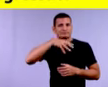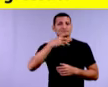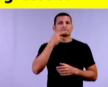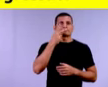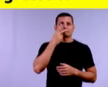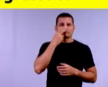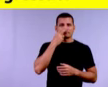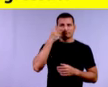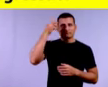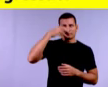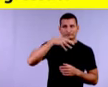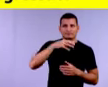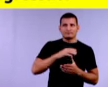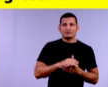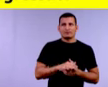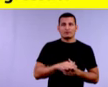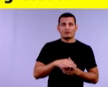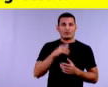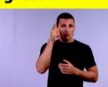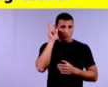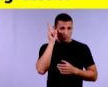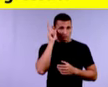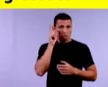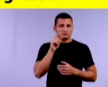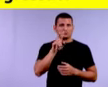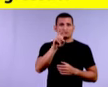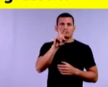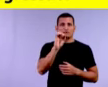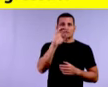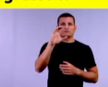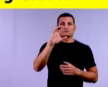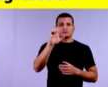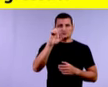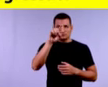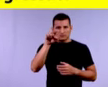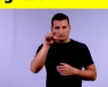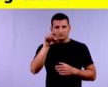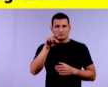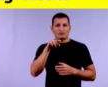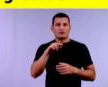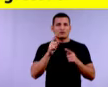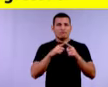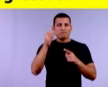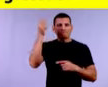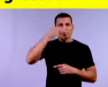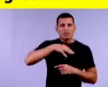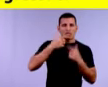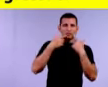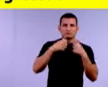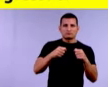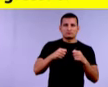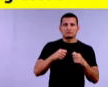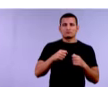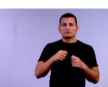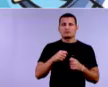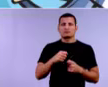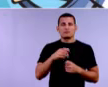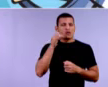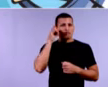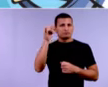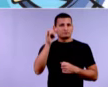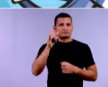e-mail, olha, ontem você, é considerado como uma agressão, uma forma de linguagem agressiva. Então, é bom